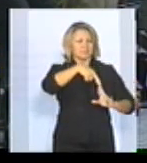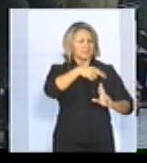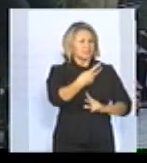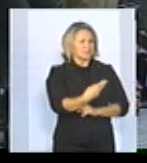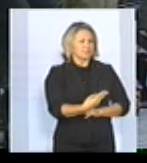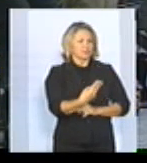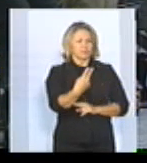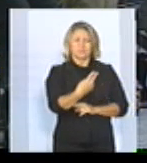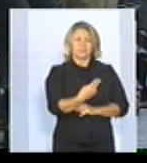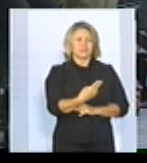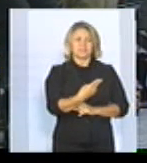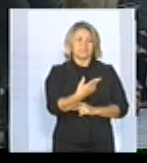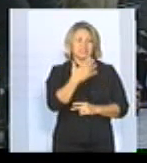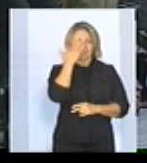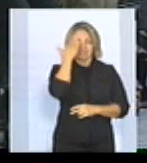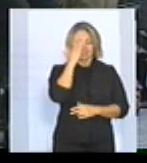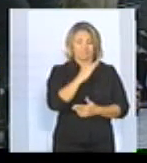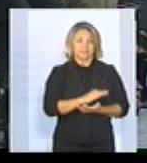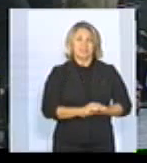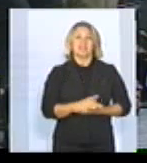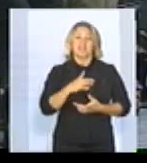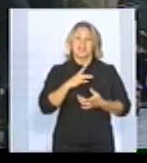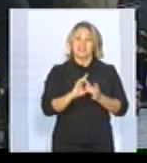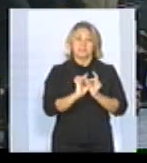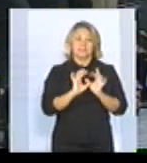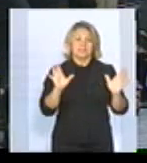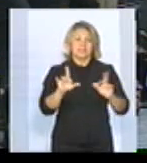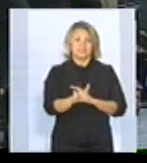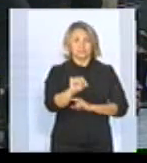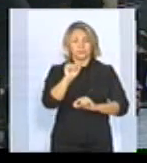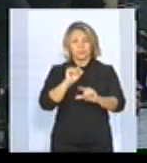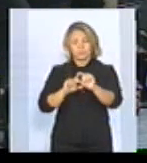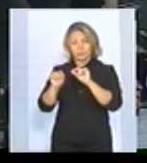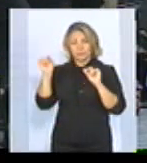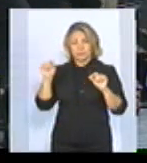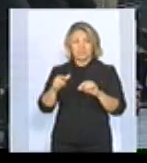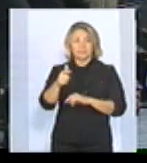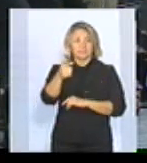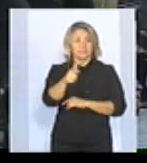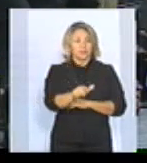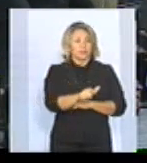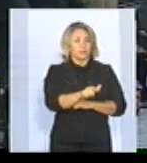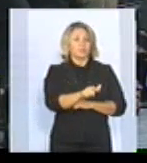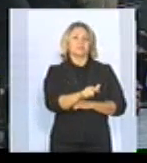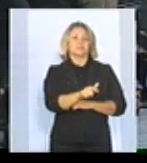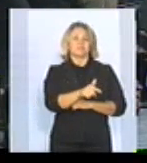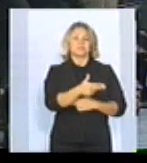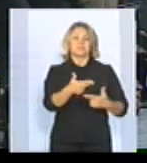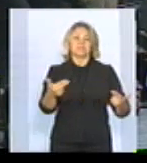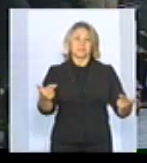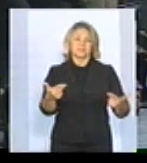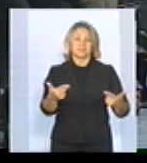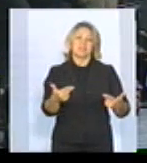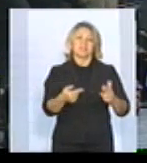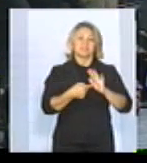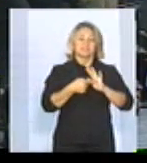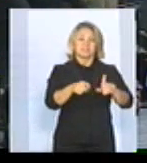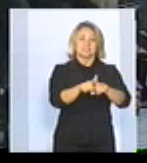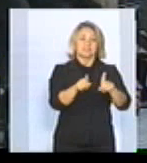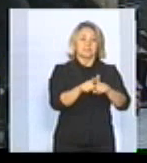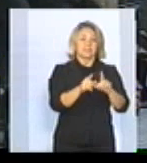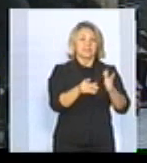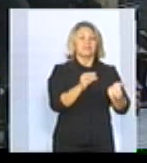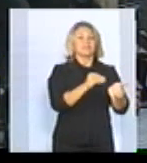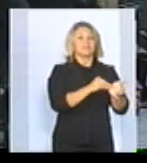Defesa do Consumidor, é a liberdade de escolha. Entrando em outro ponto polêmico da Lei 12485, que diz respeito às cotas